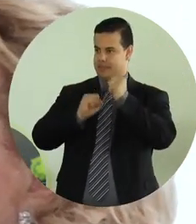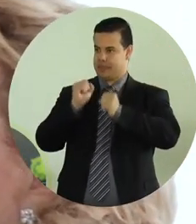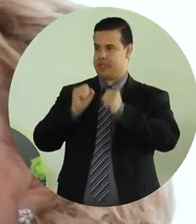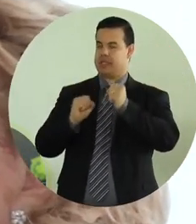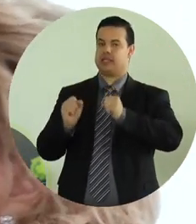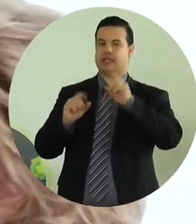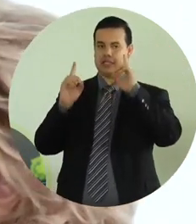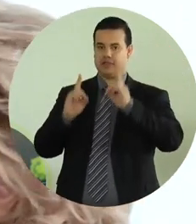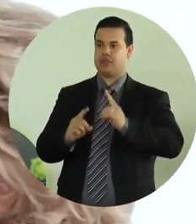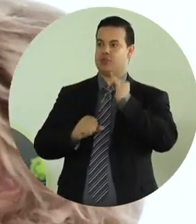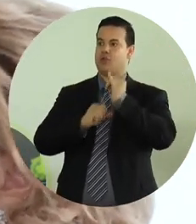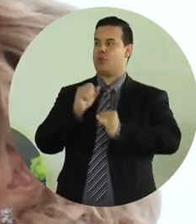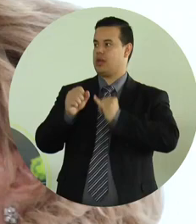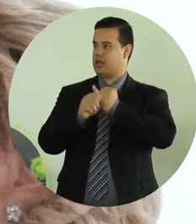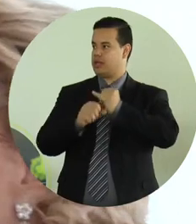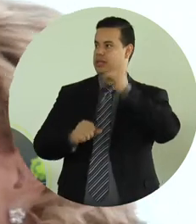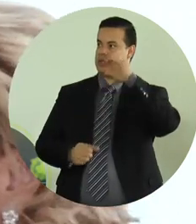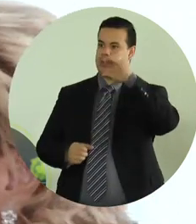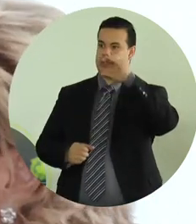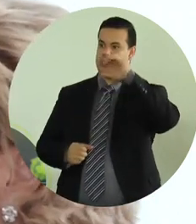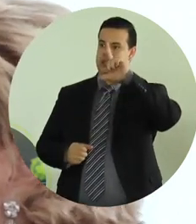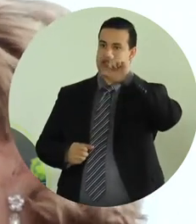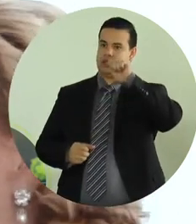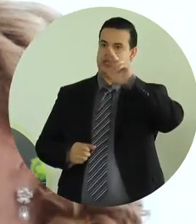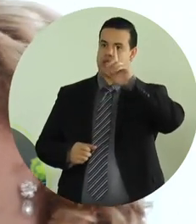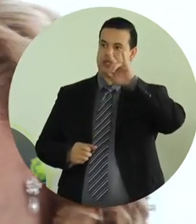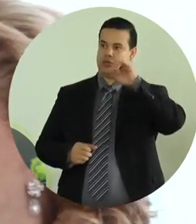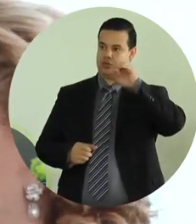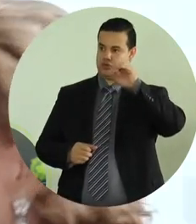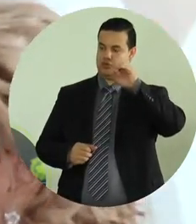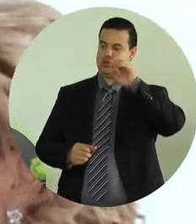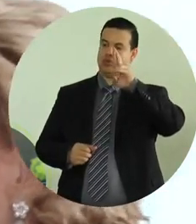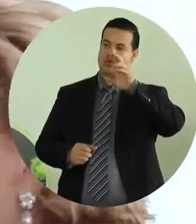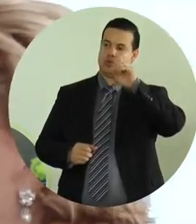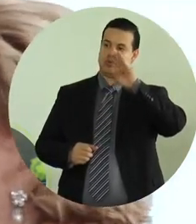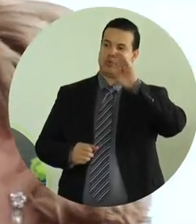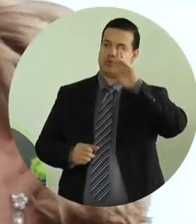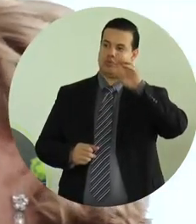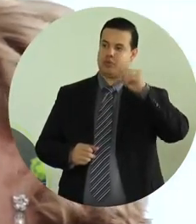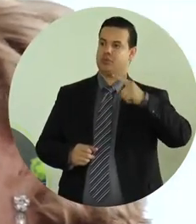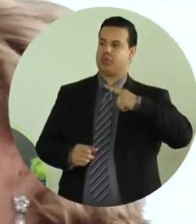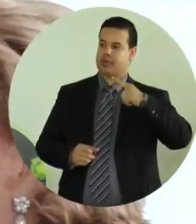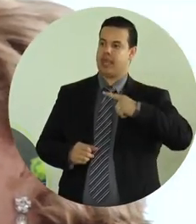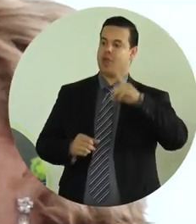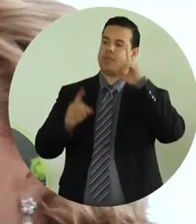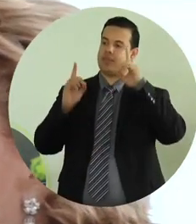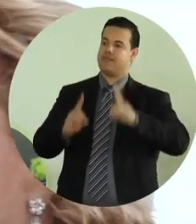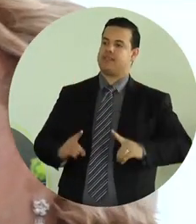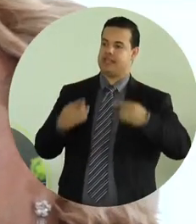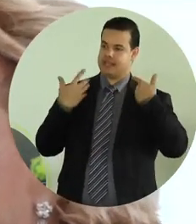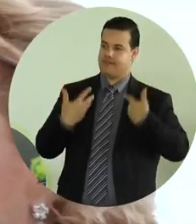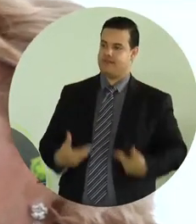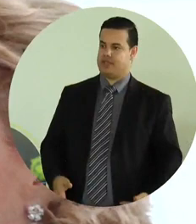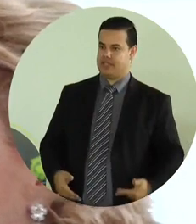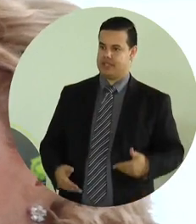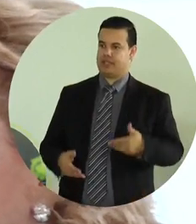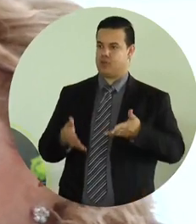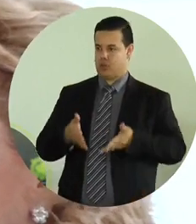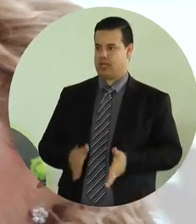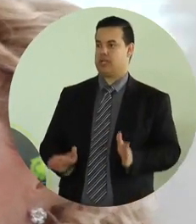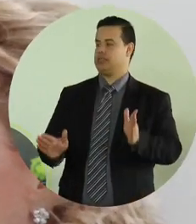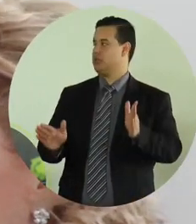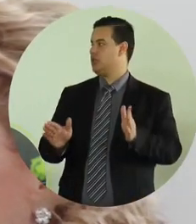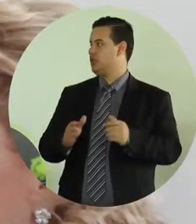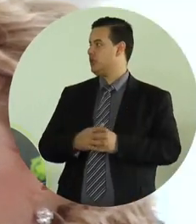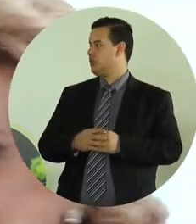online, Cláudio Roberto Tavares, tem uma deficiência física congênita. Em 2005, não existia